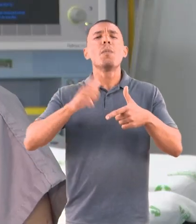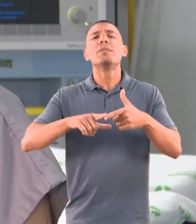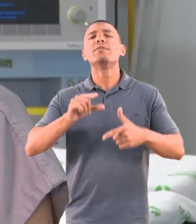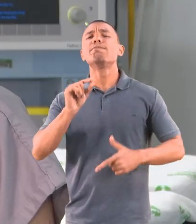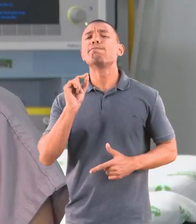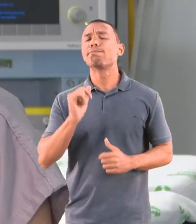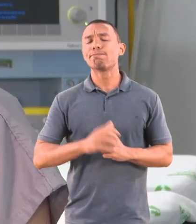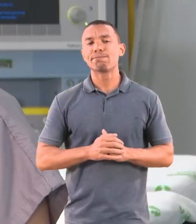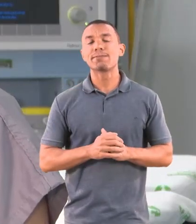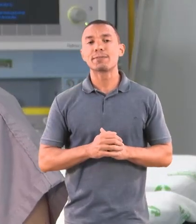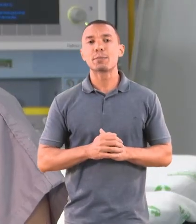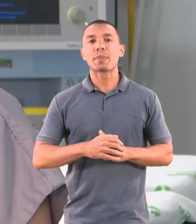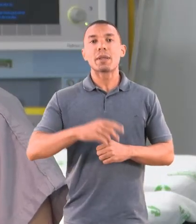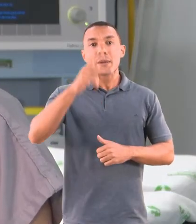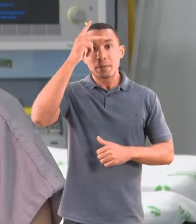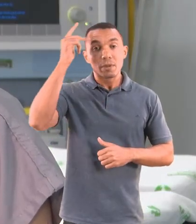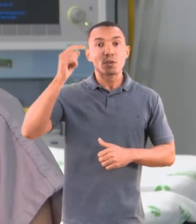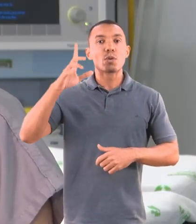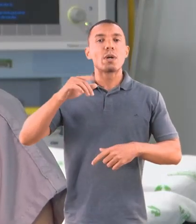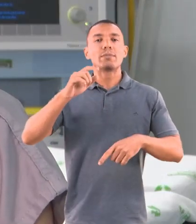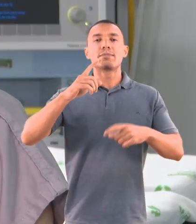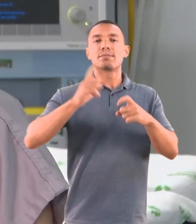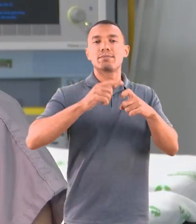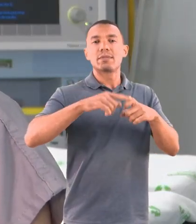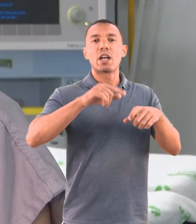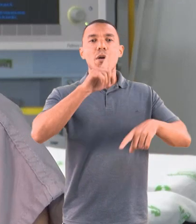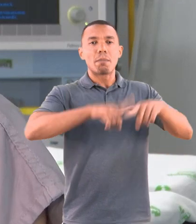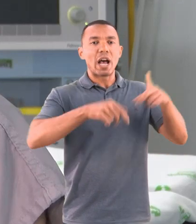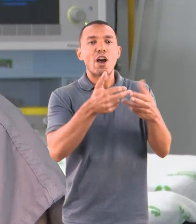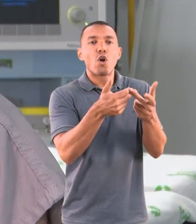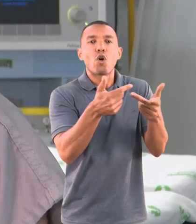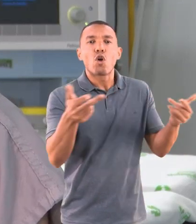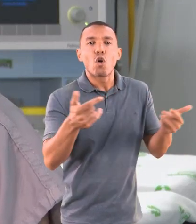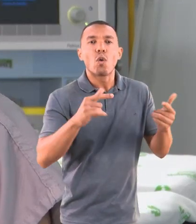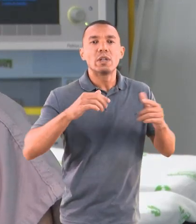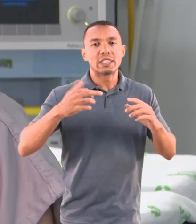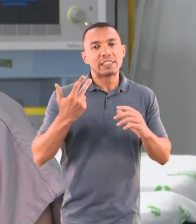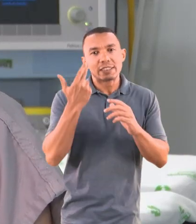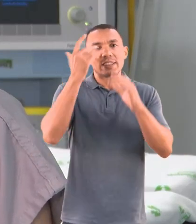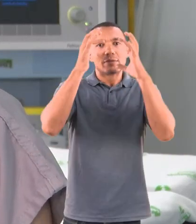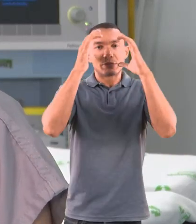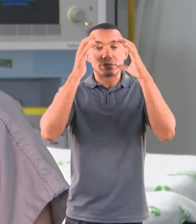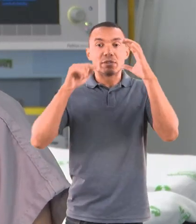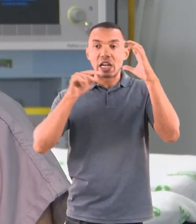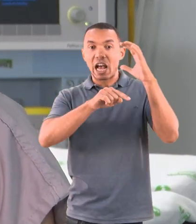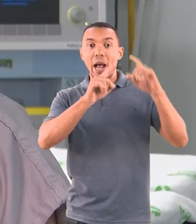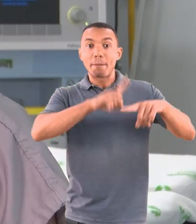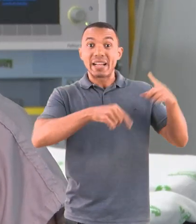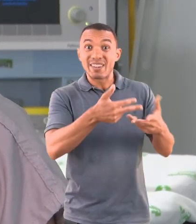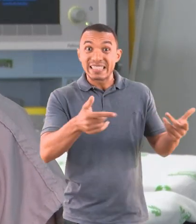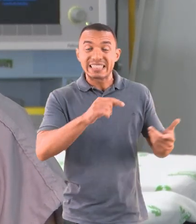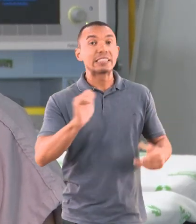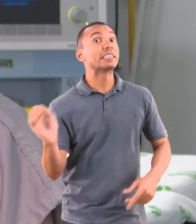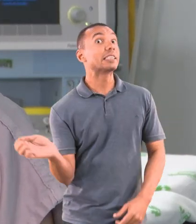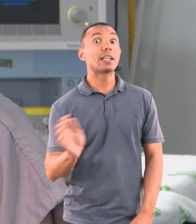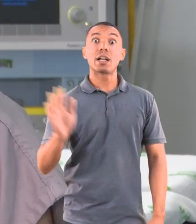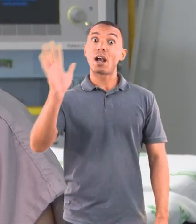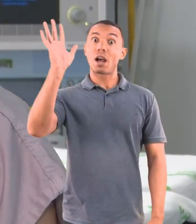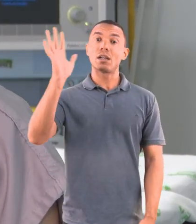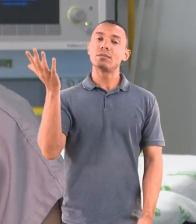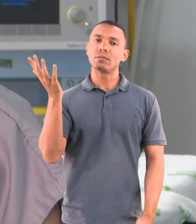grande problemática é que os dispositivos usuais de neurocirurgia guiada por imagem, eles têm um custo relativamente